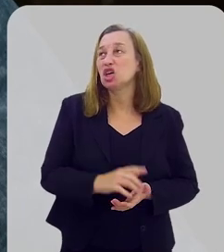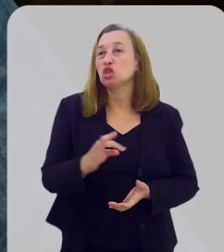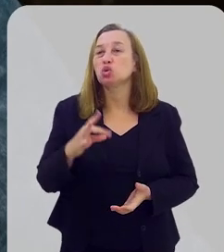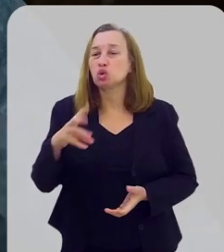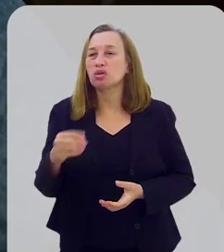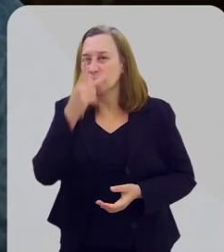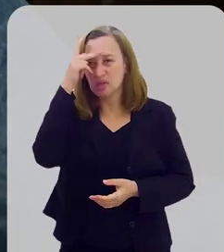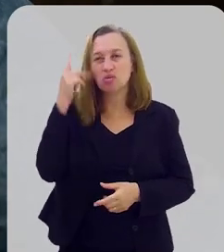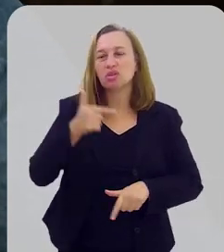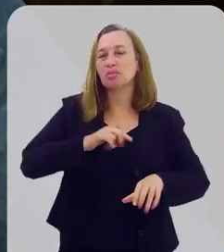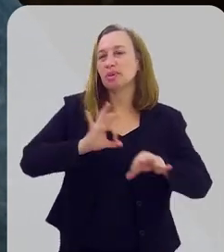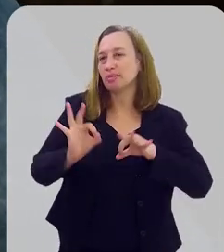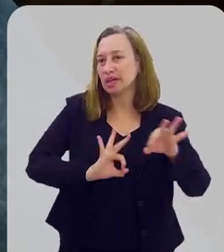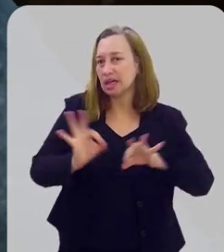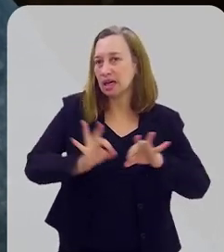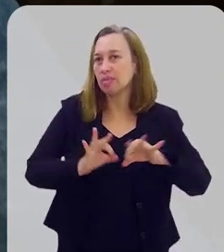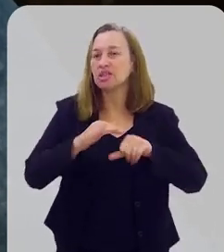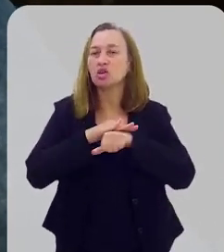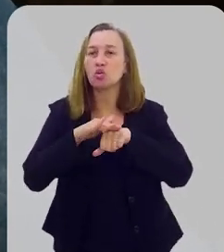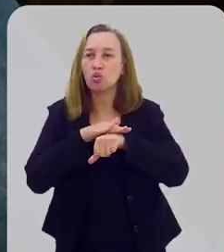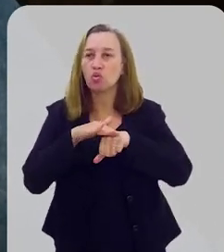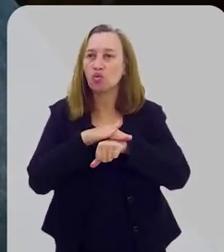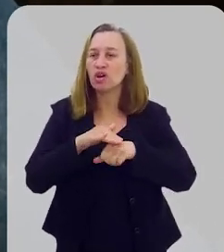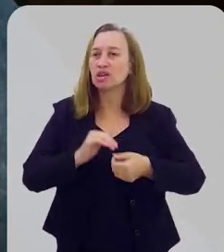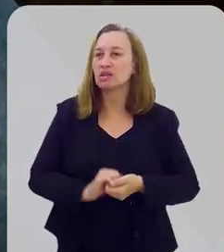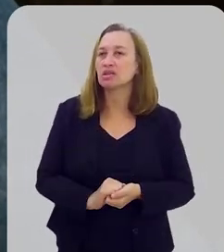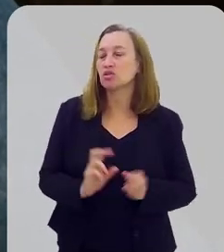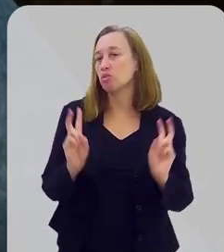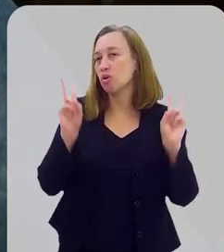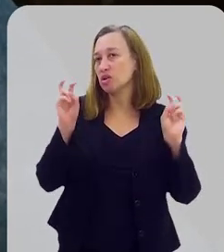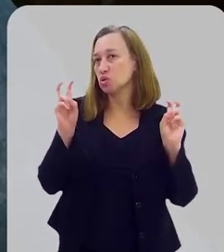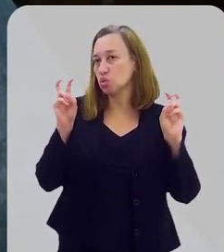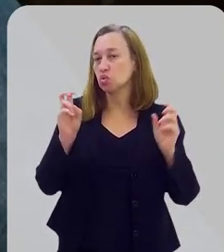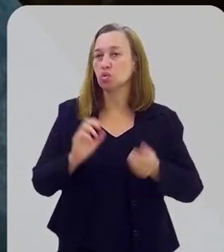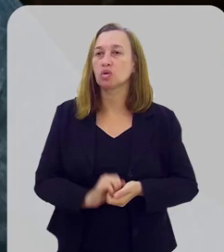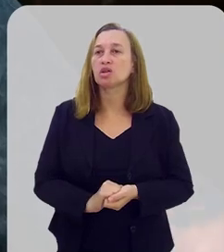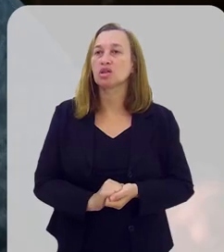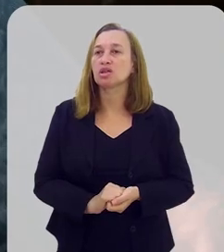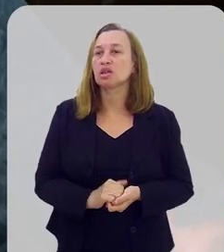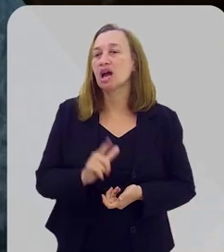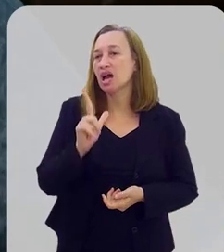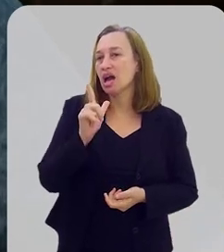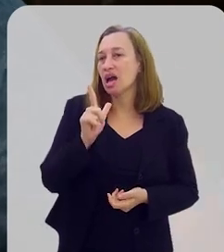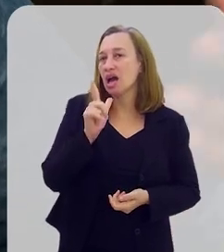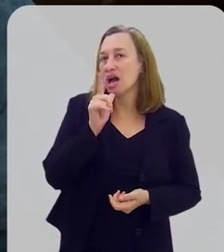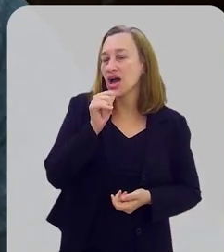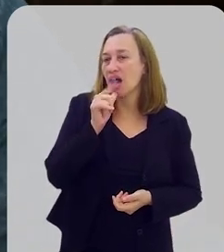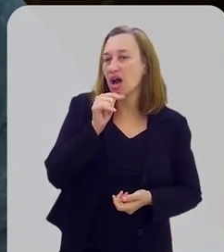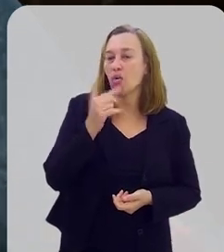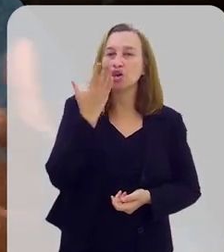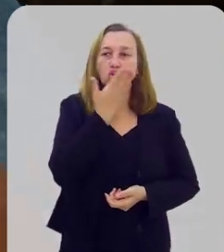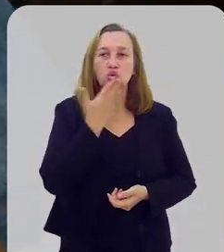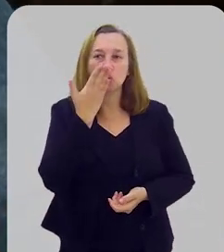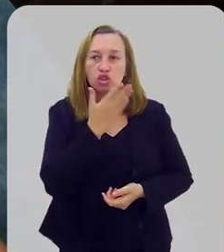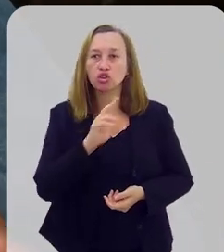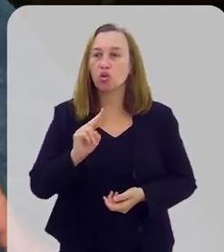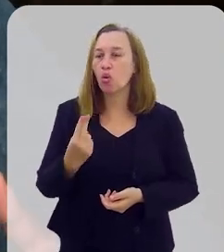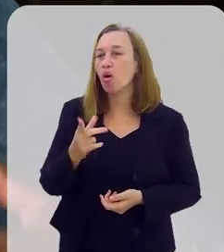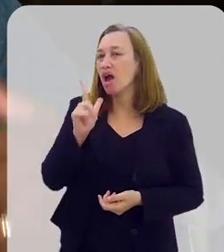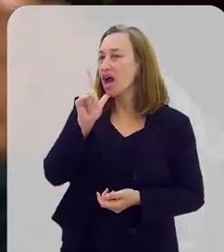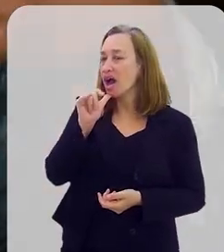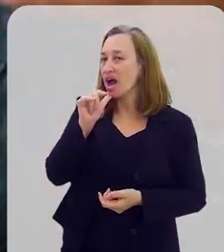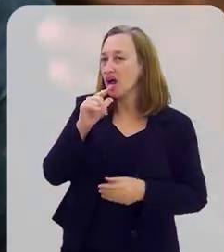não não é todo mundo que tá preparado para essa conversa sobre sobre a questão do do água doce e água salgada